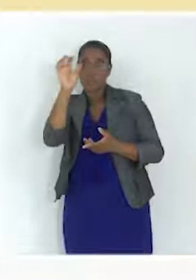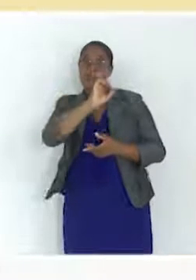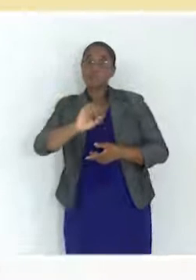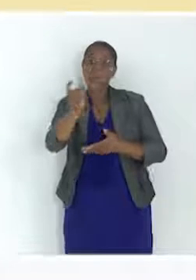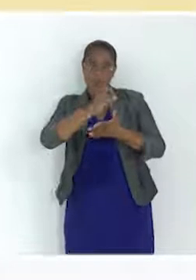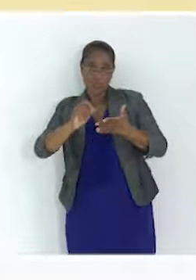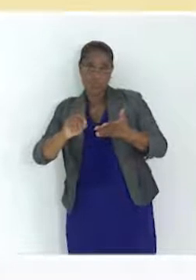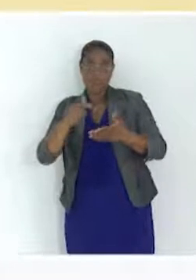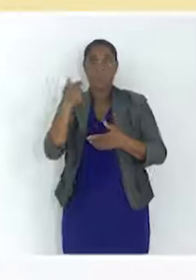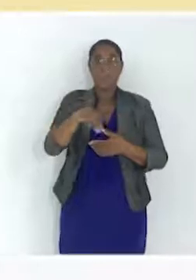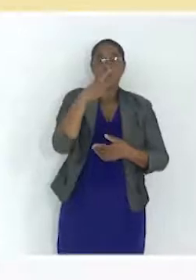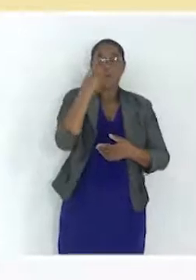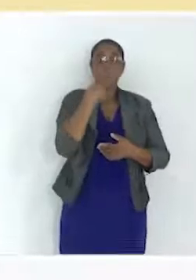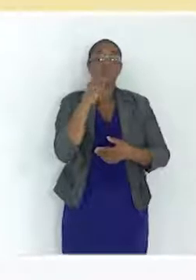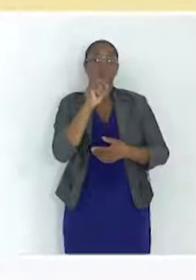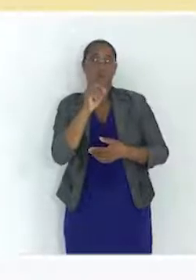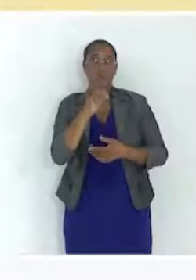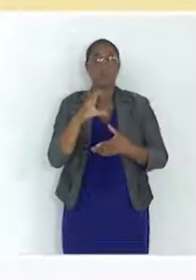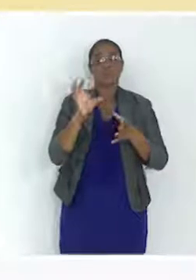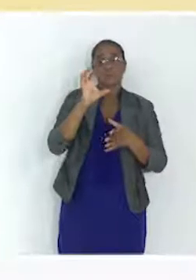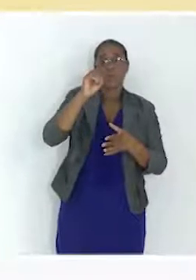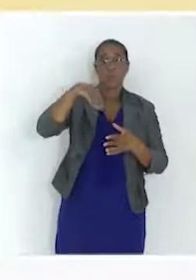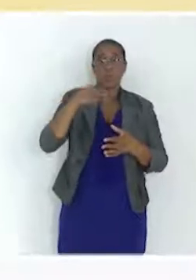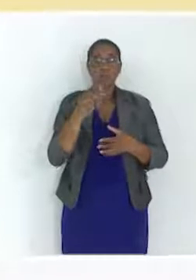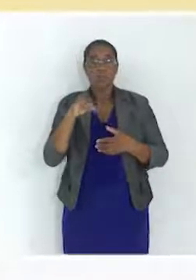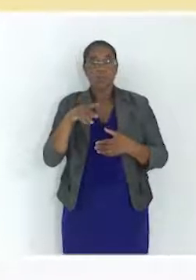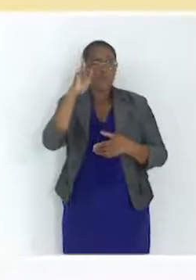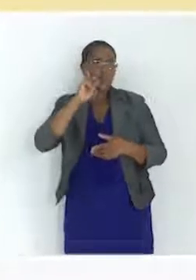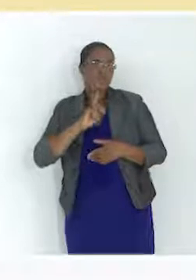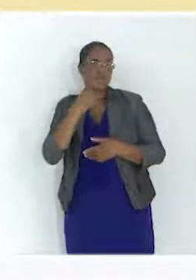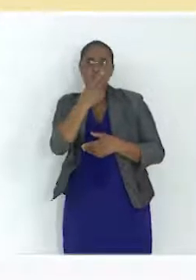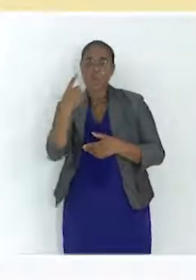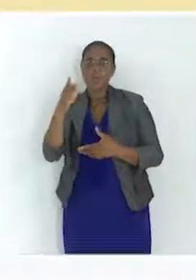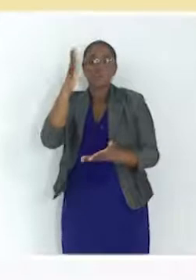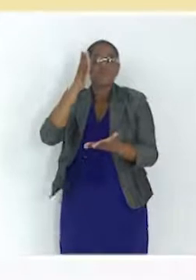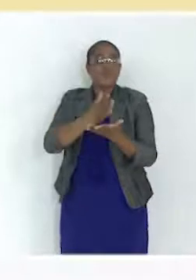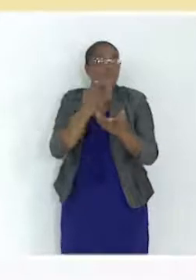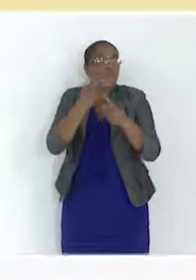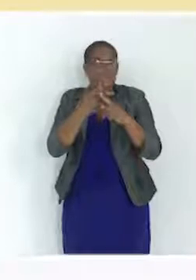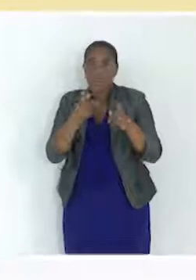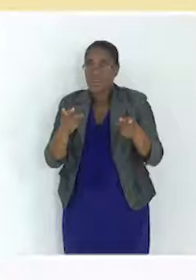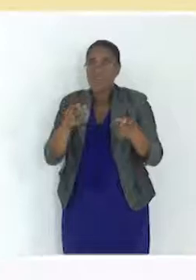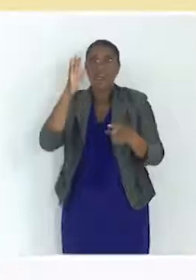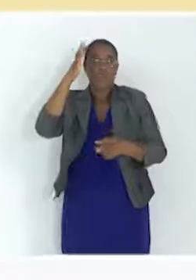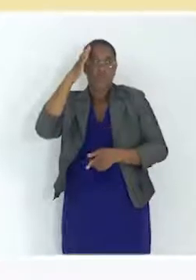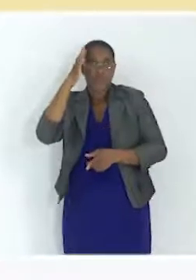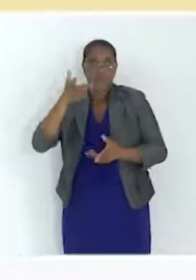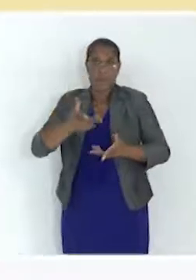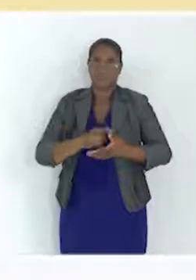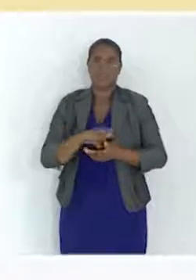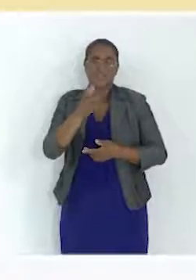feminino no singular que apenas varia em número. Vamos lá completar? Tão